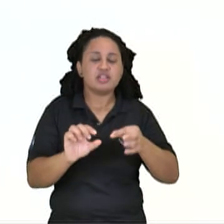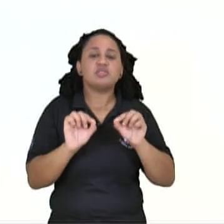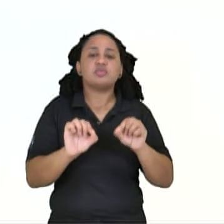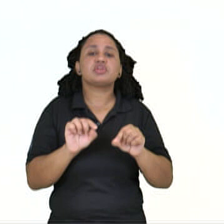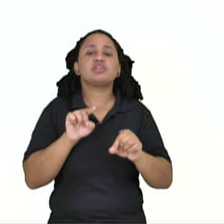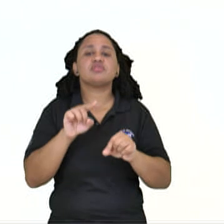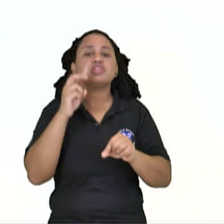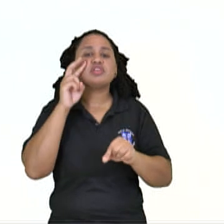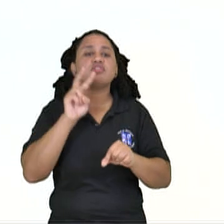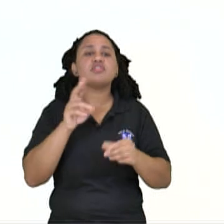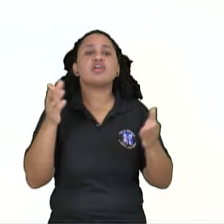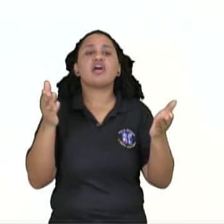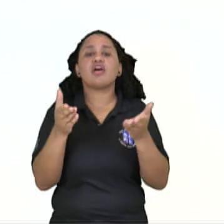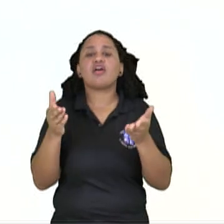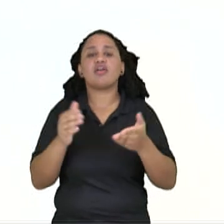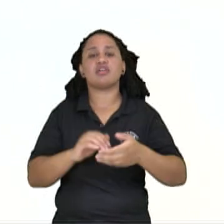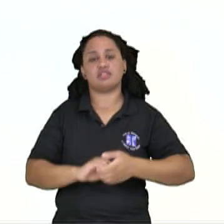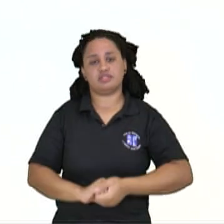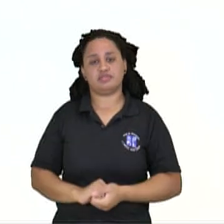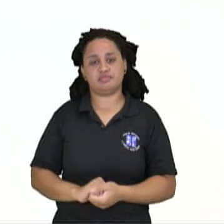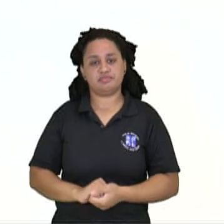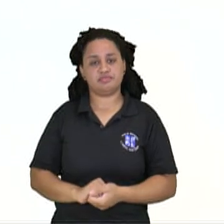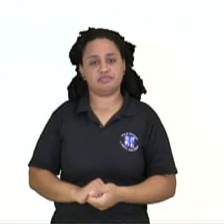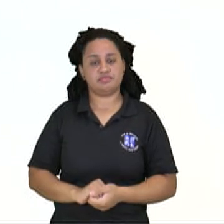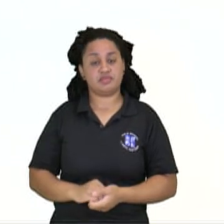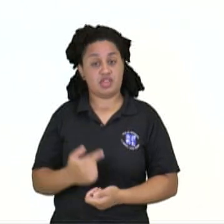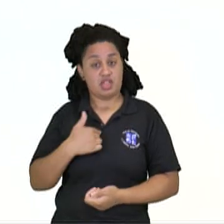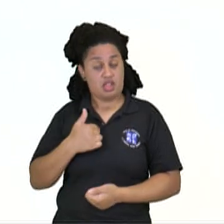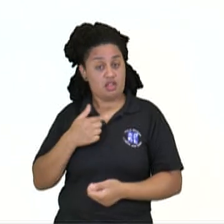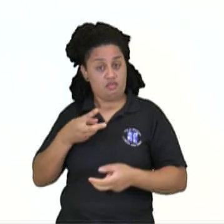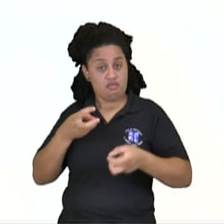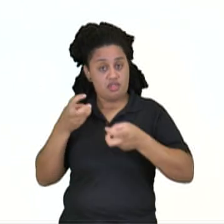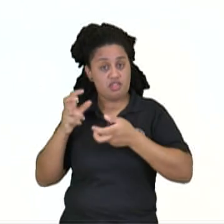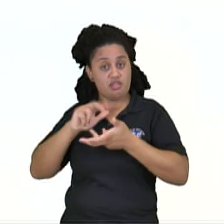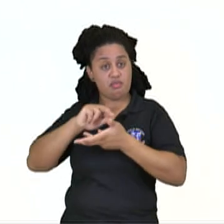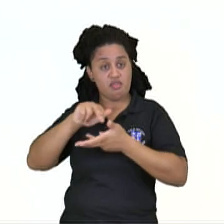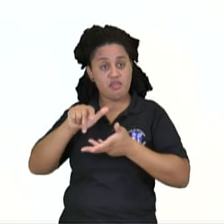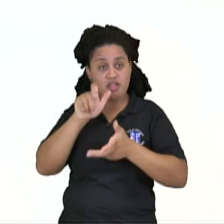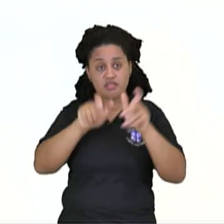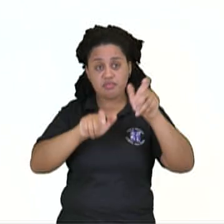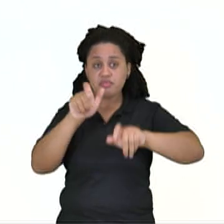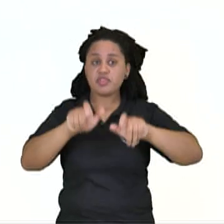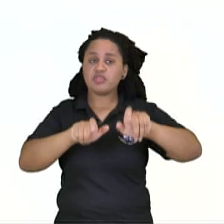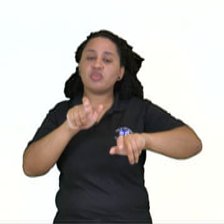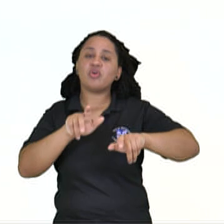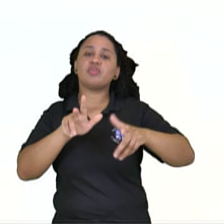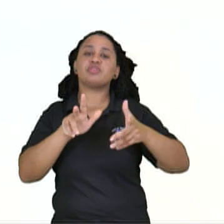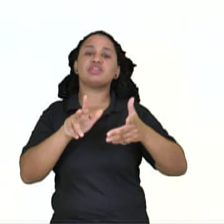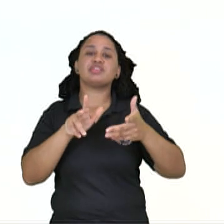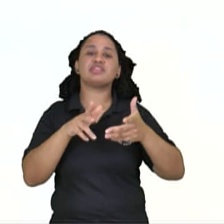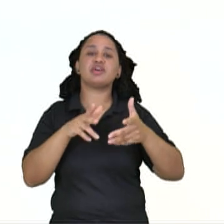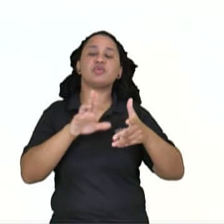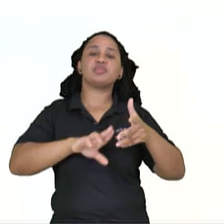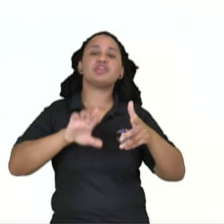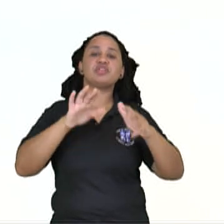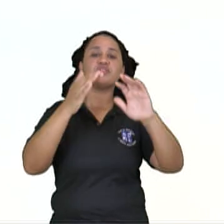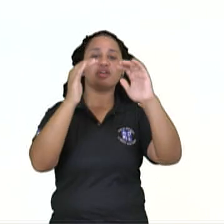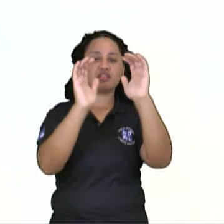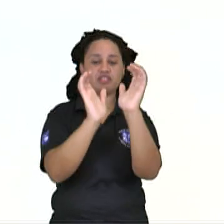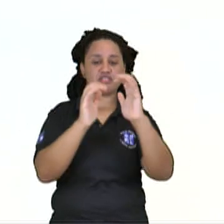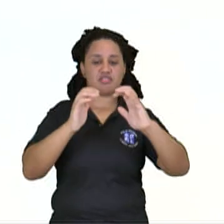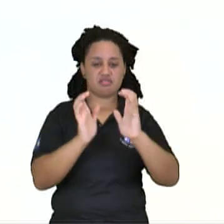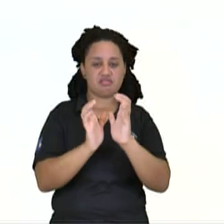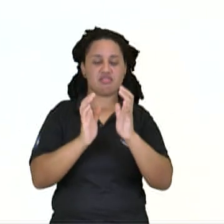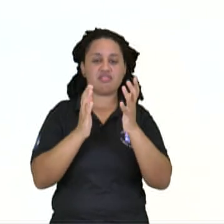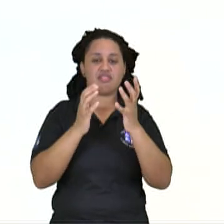você vê agora? Eu vejo várias pessoas dando essa forma de caveira